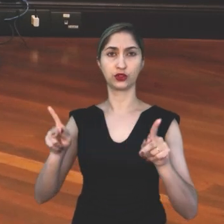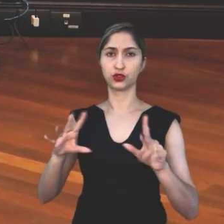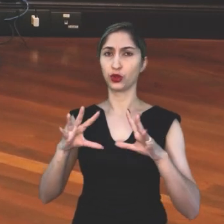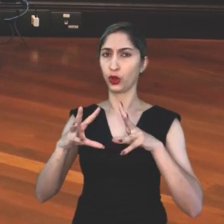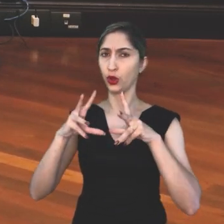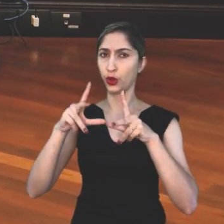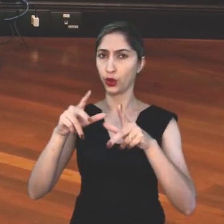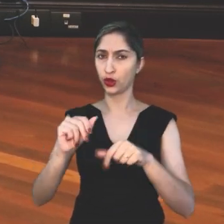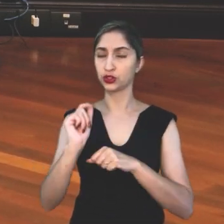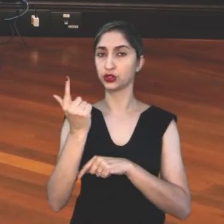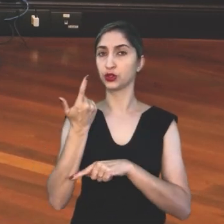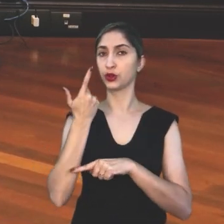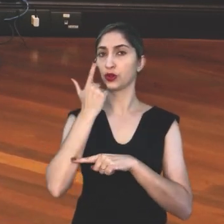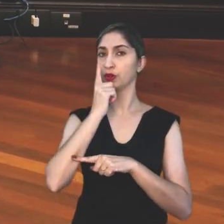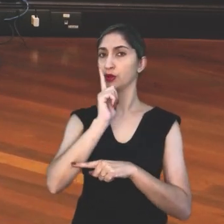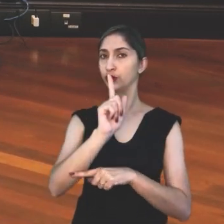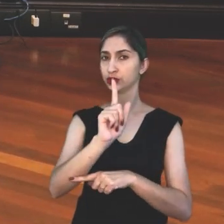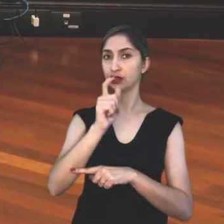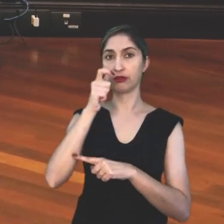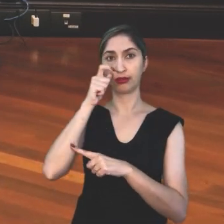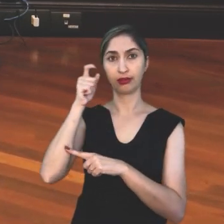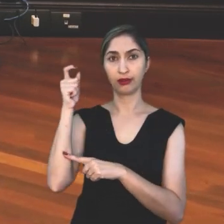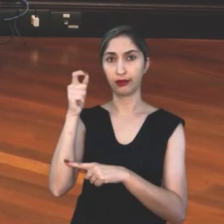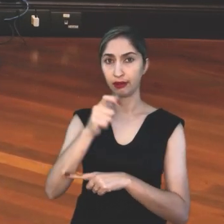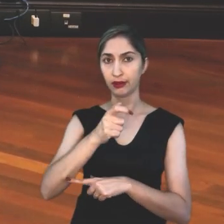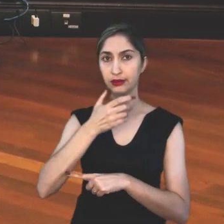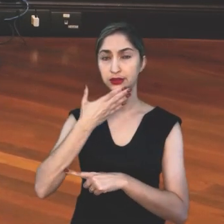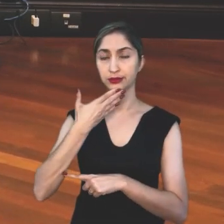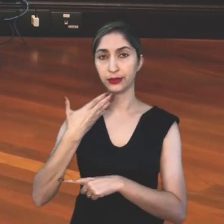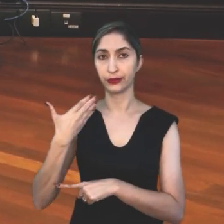que ajude, né, os professores, vocês a terem esse